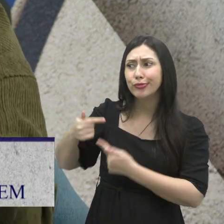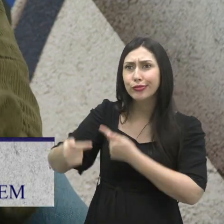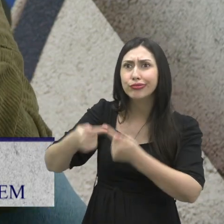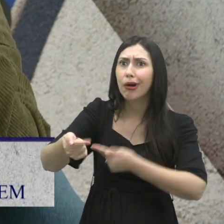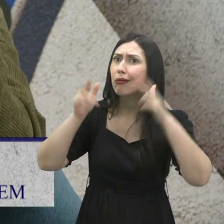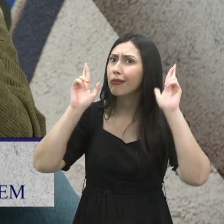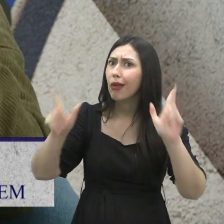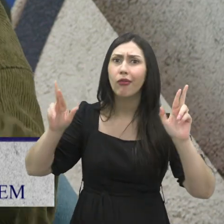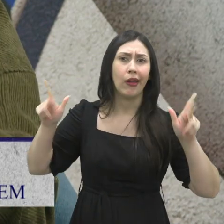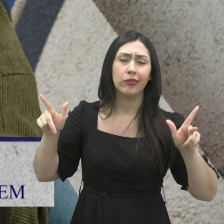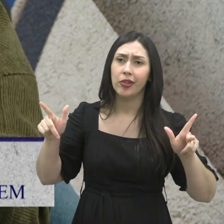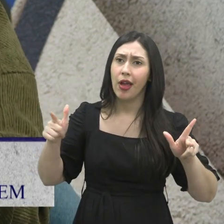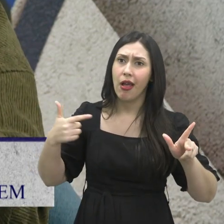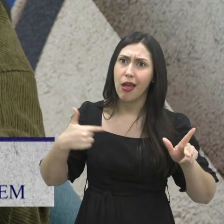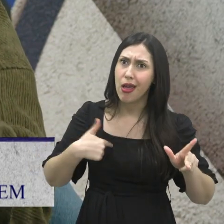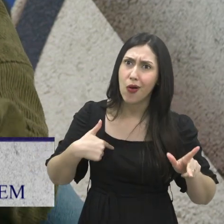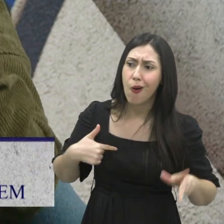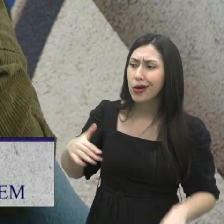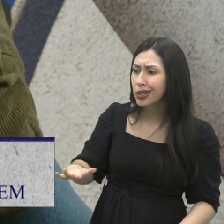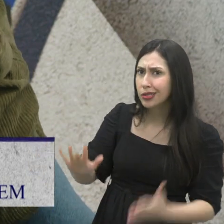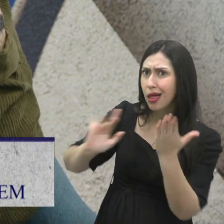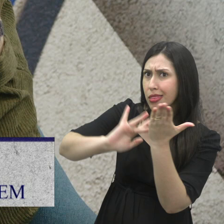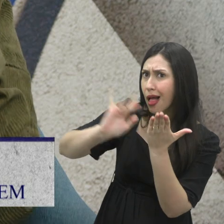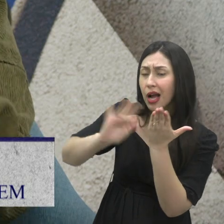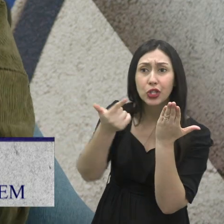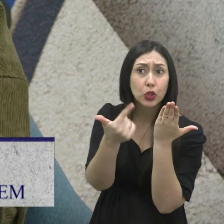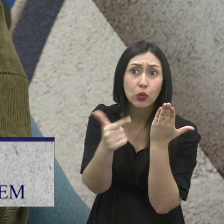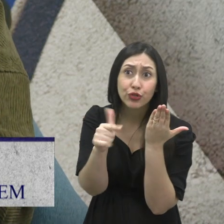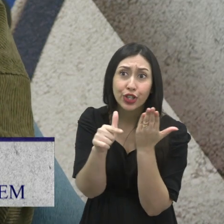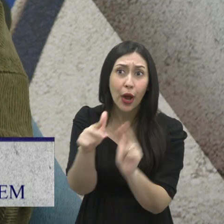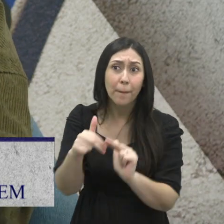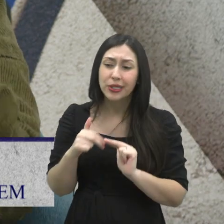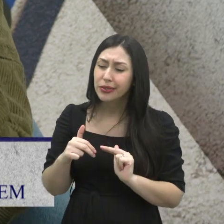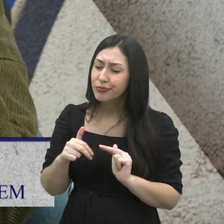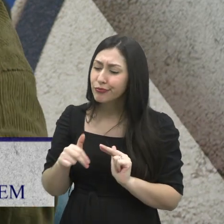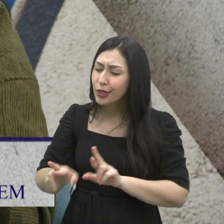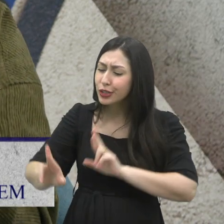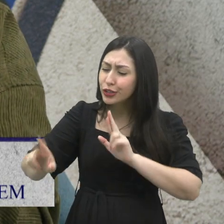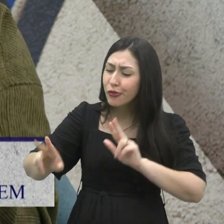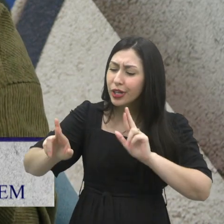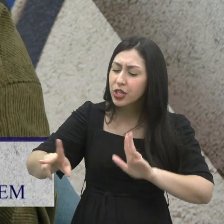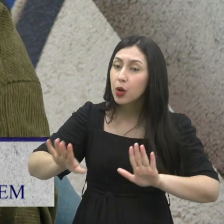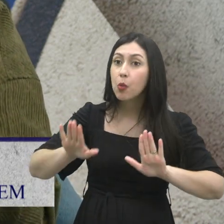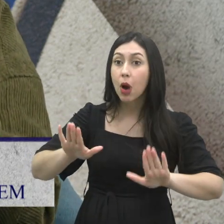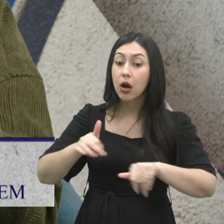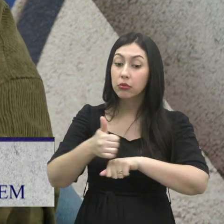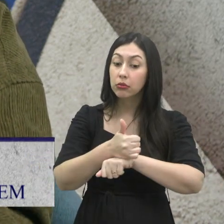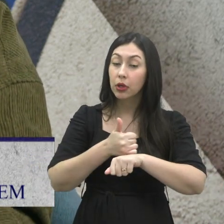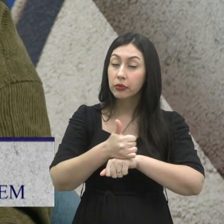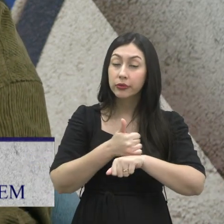diferente. Né? Eu não cresci com o celular nas minhas mãos, então eu não vou entender eles da mesma forma. Só que eu, como